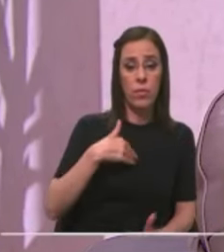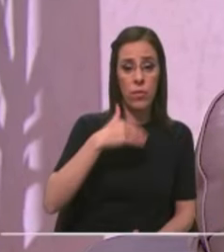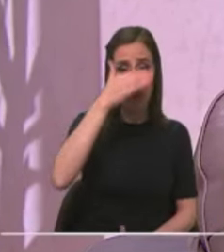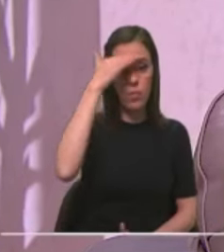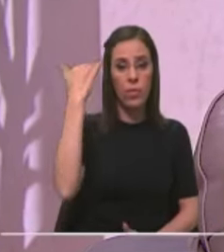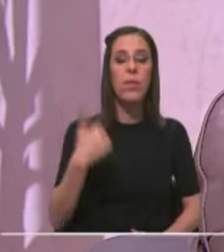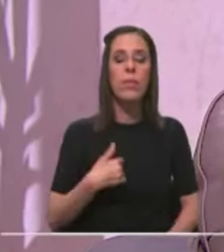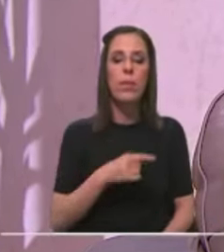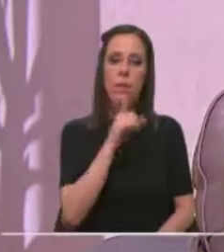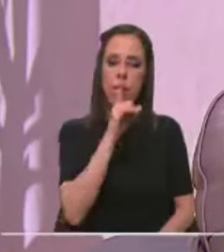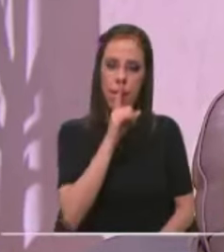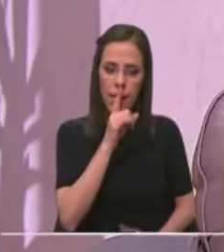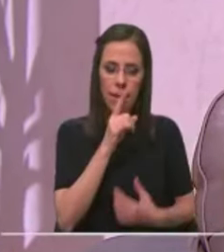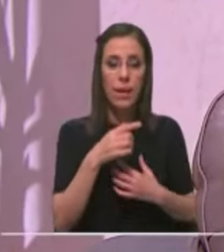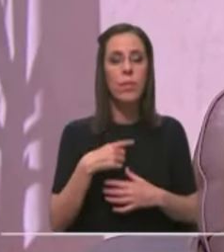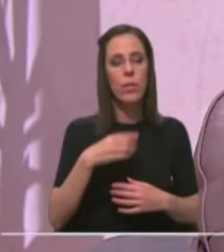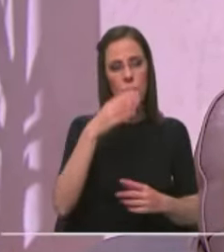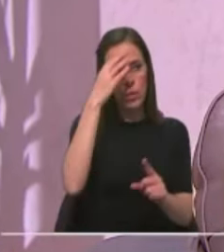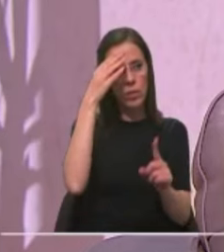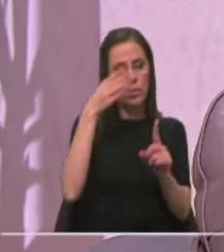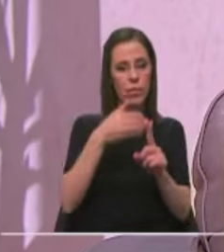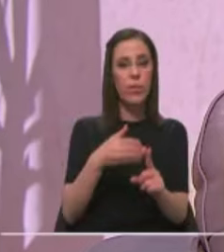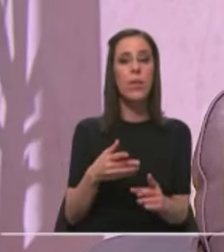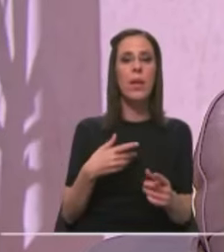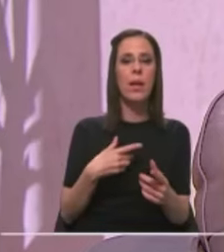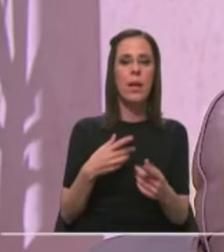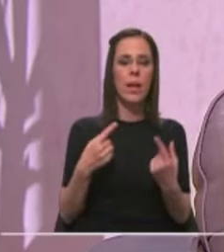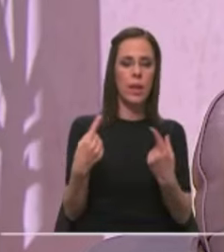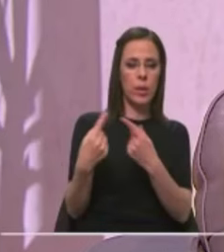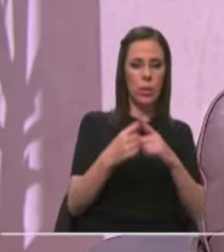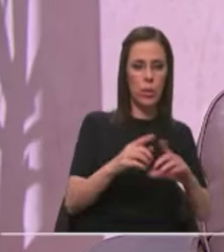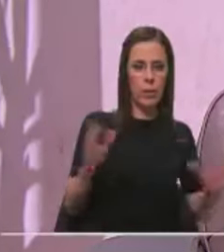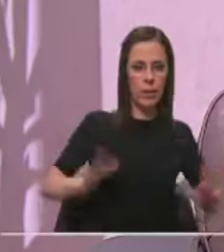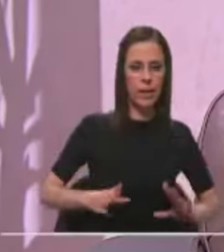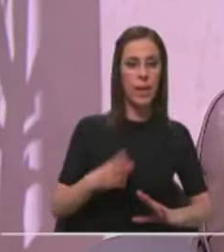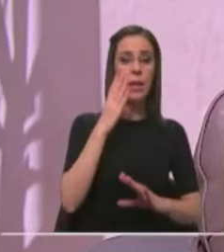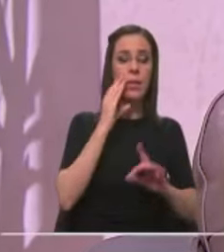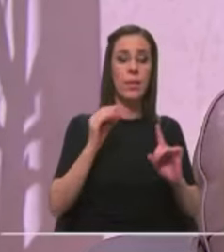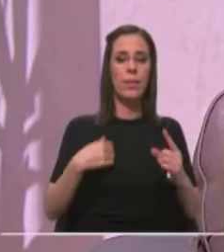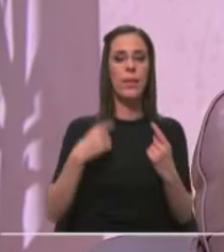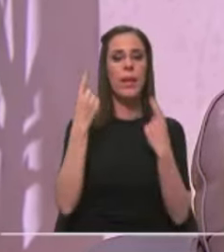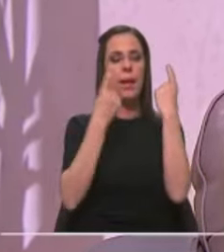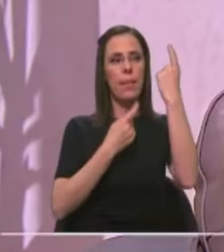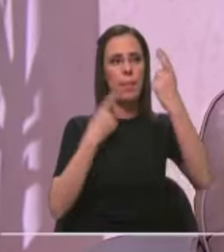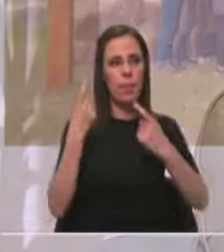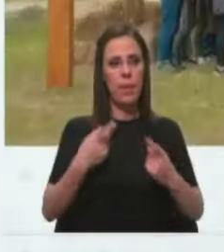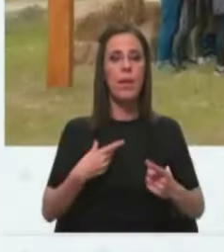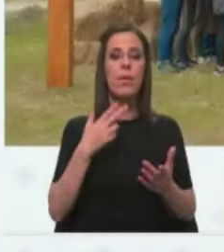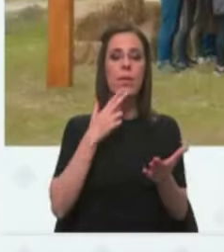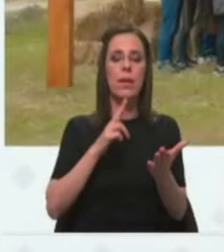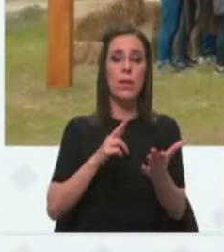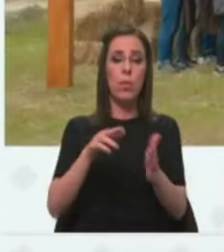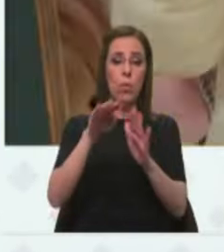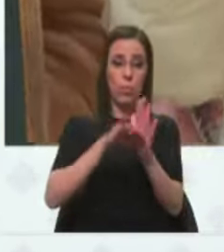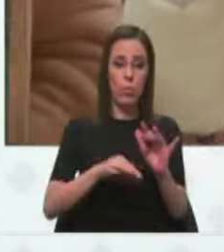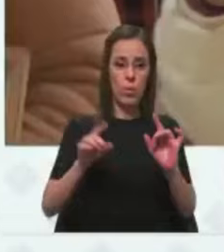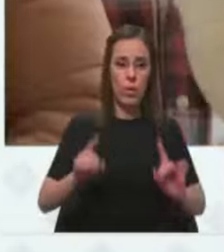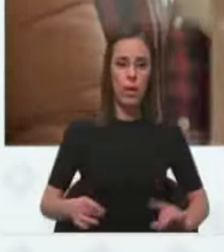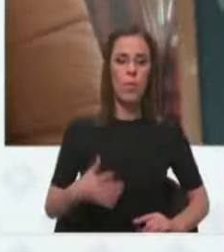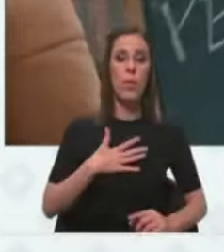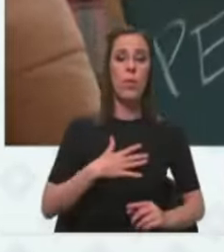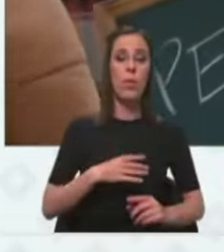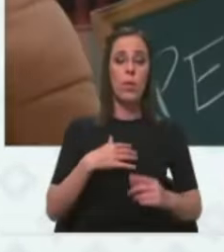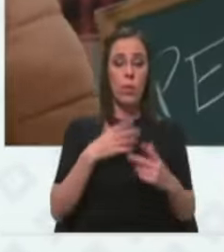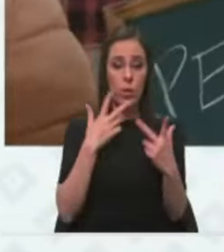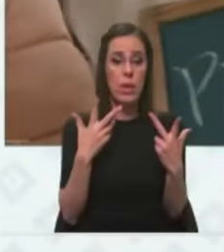estava muito calado eu estava muito focado em não deixar entrar em discussões não fazer escândalos porque eu entrei a pensar nisso vou entrar num reality mas não vou fazer aquilo que eu